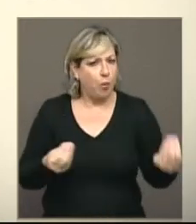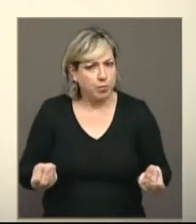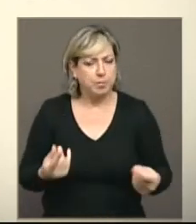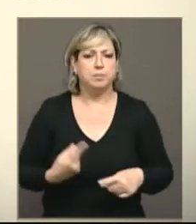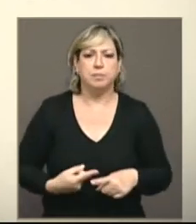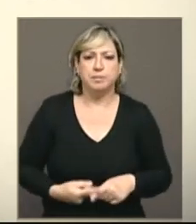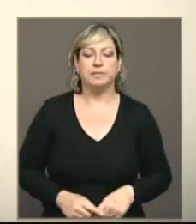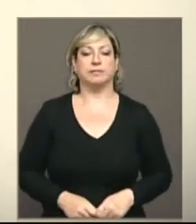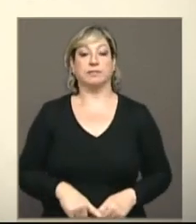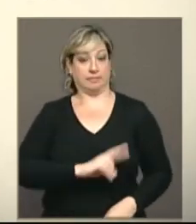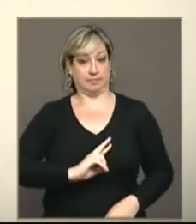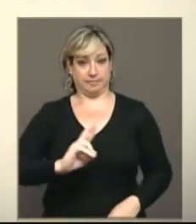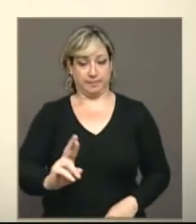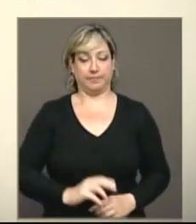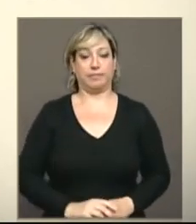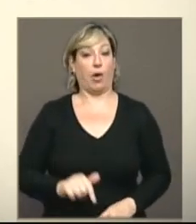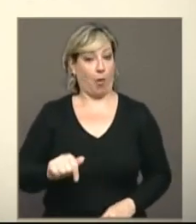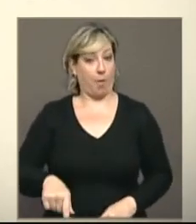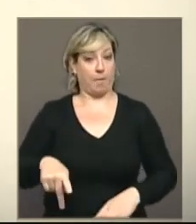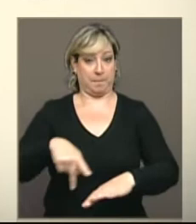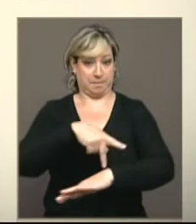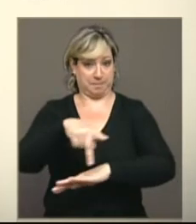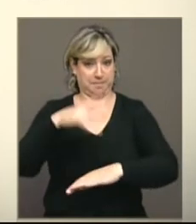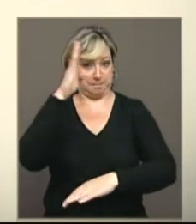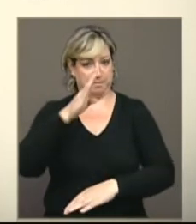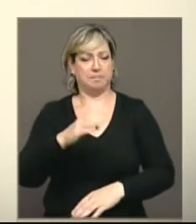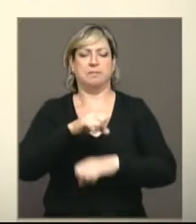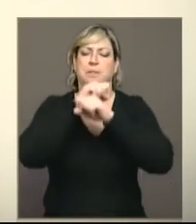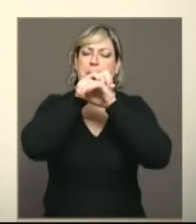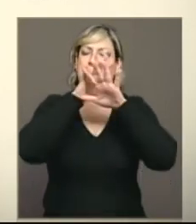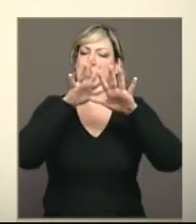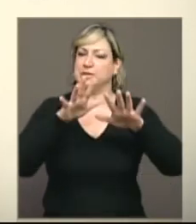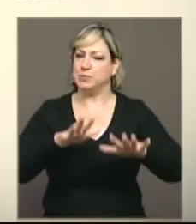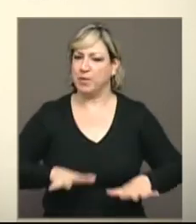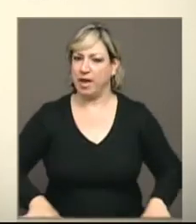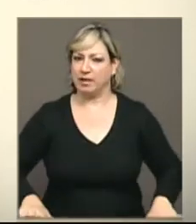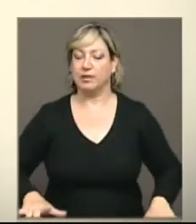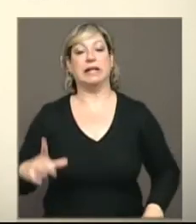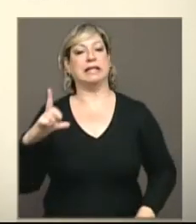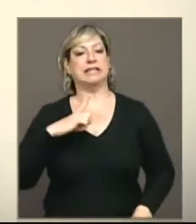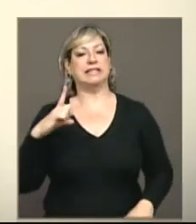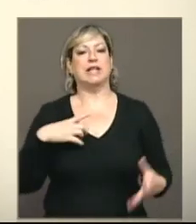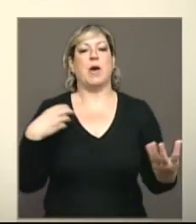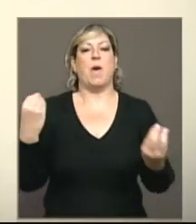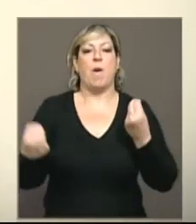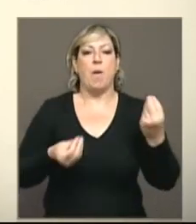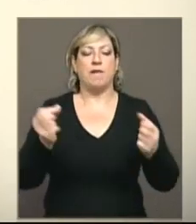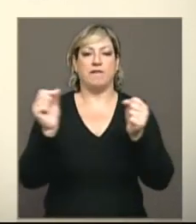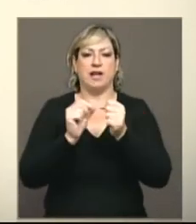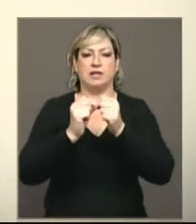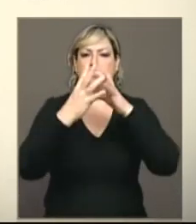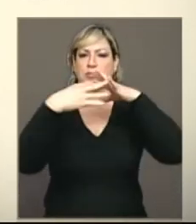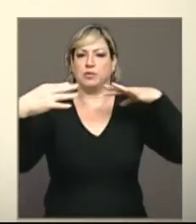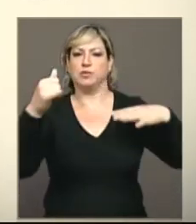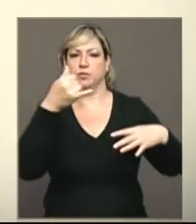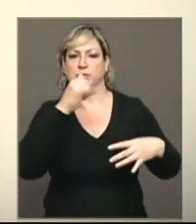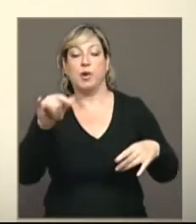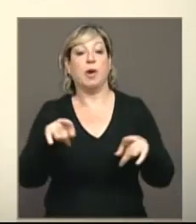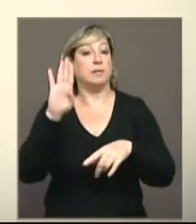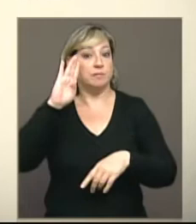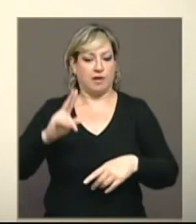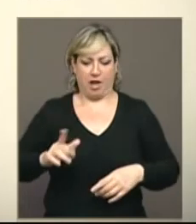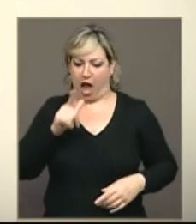Brasil é um país abençoado porque possui como gerar energia a partir da força de seus